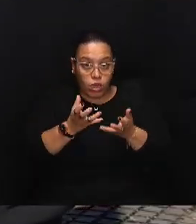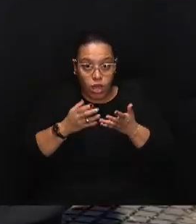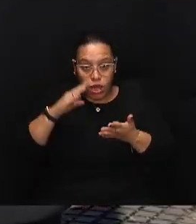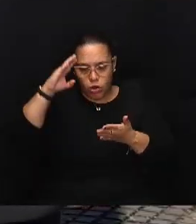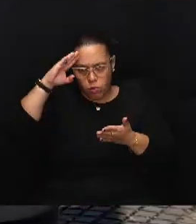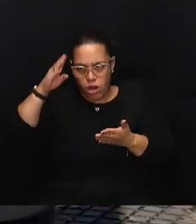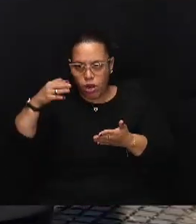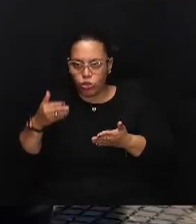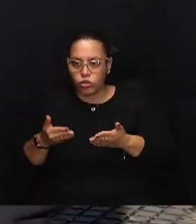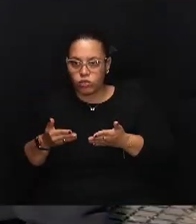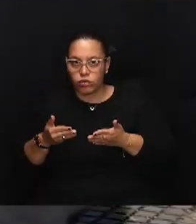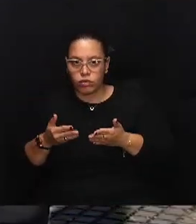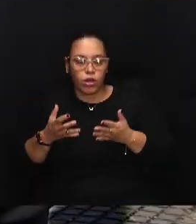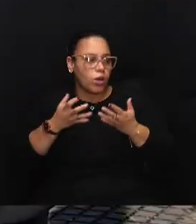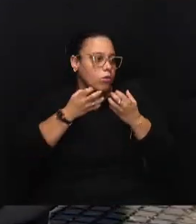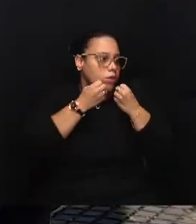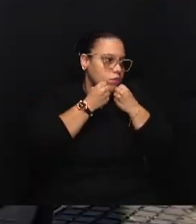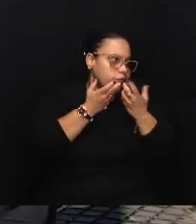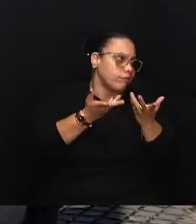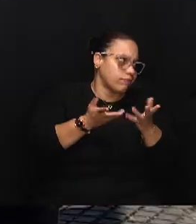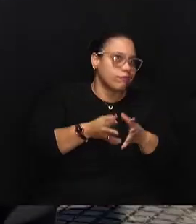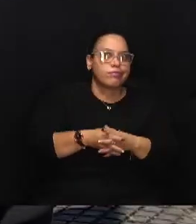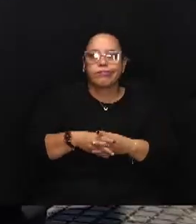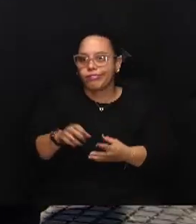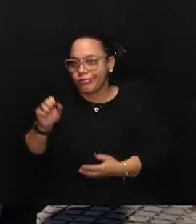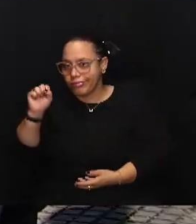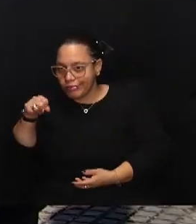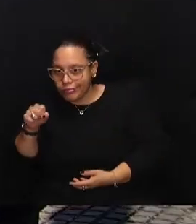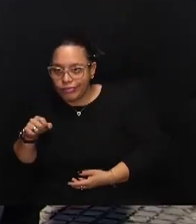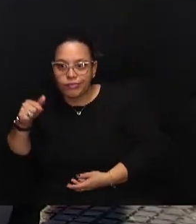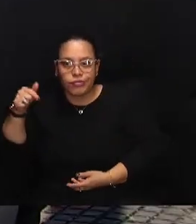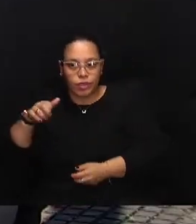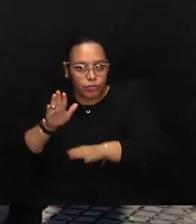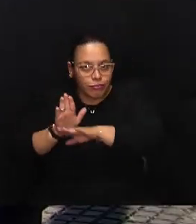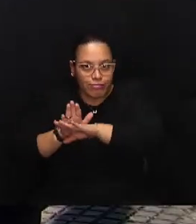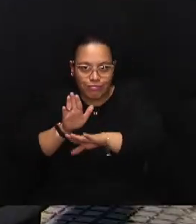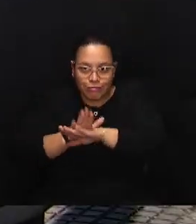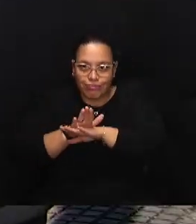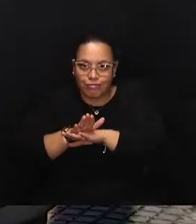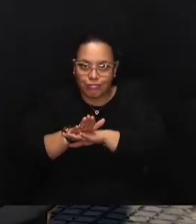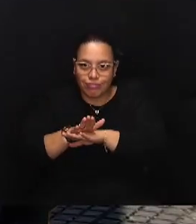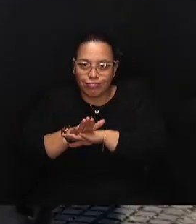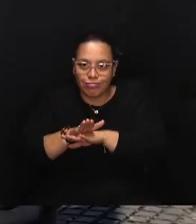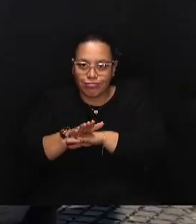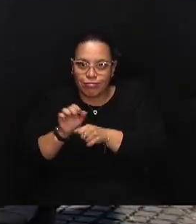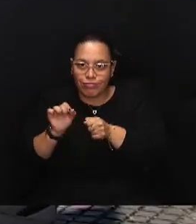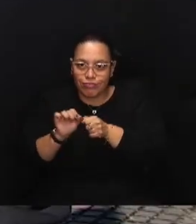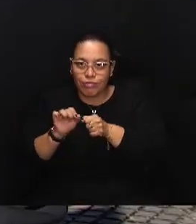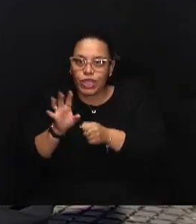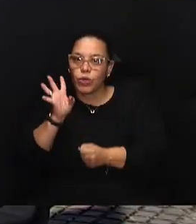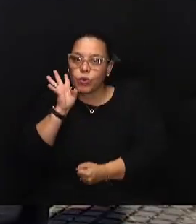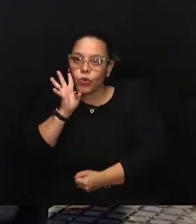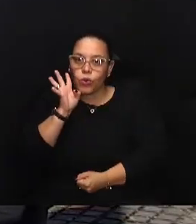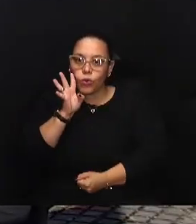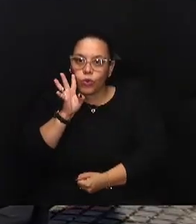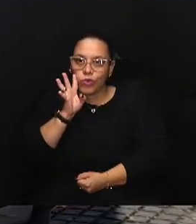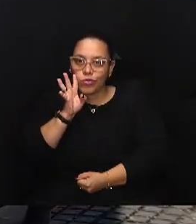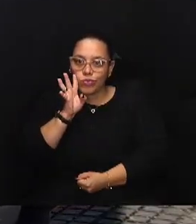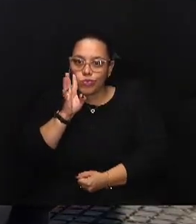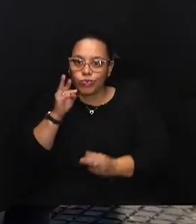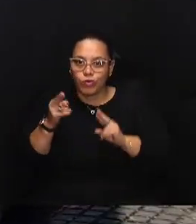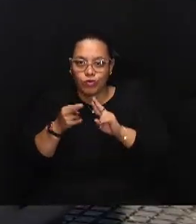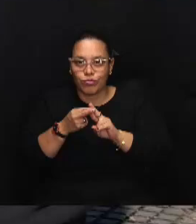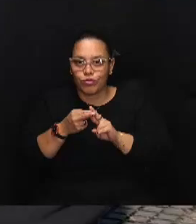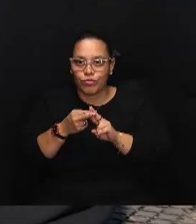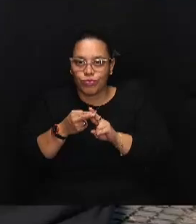homenagear. É um patrimônio, né? Claro, faço questão de vir aqui ajudar. A gente fez isso, foi muito legal. O georreferenciamento não foi